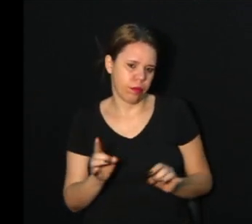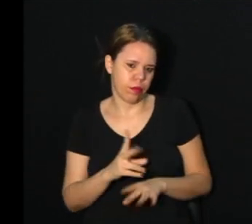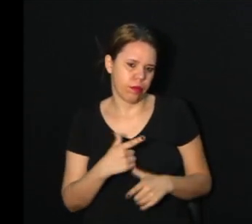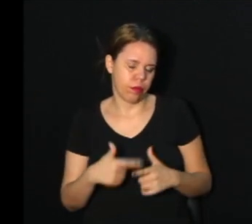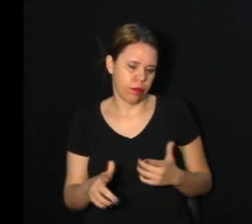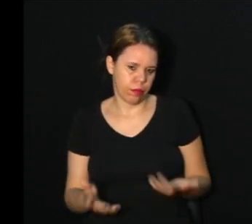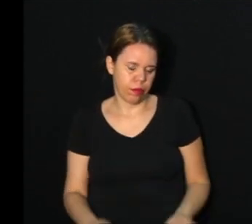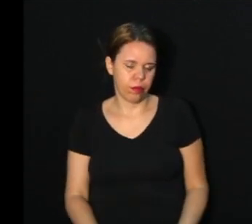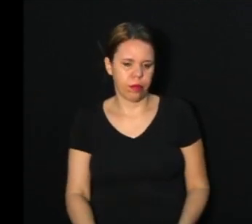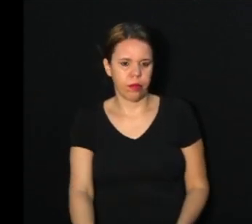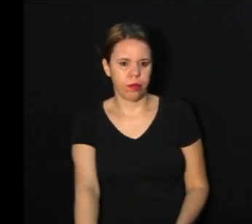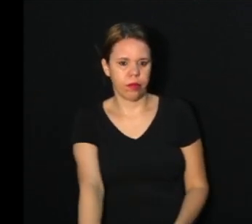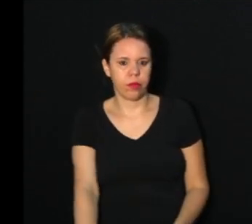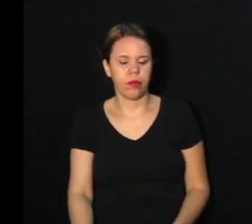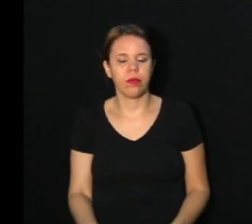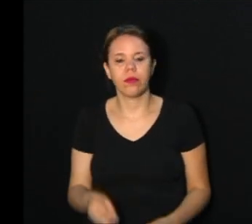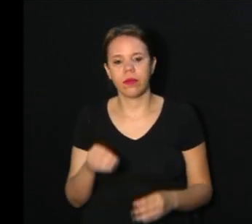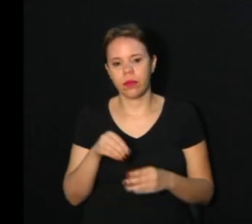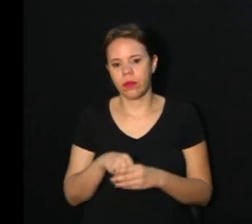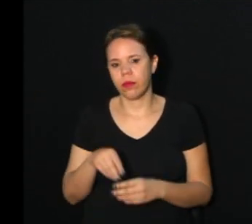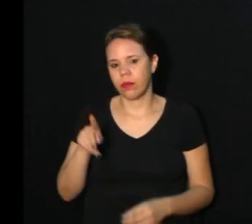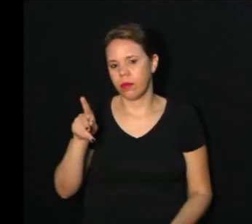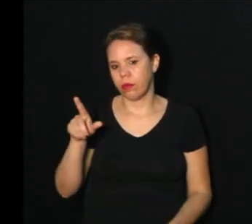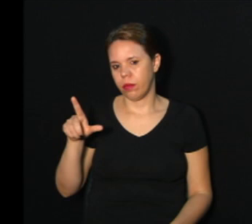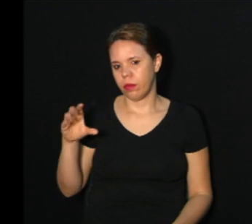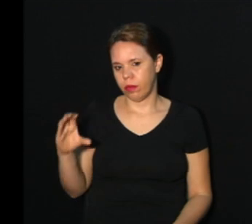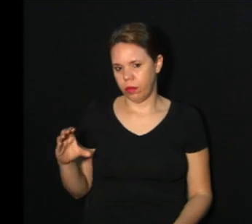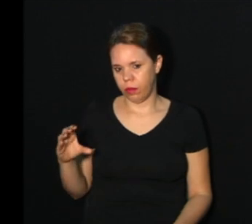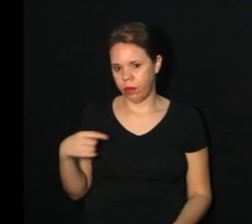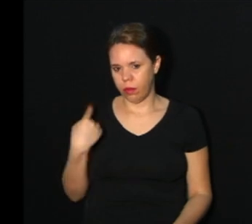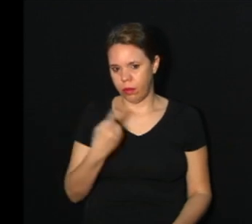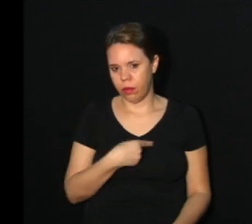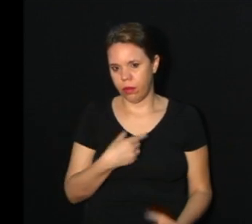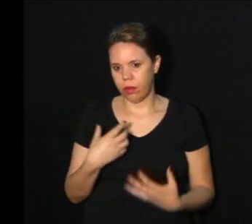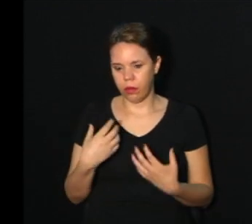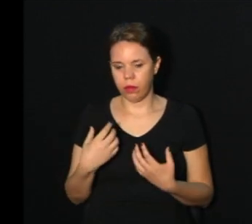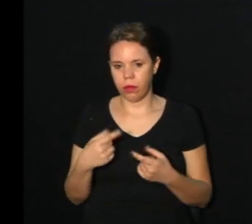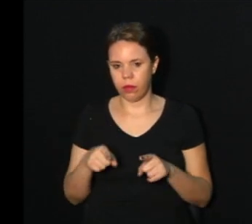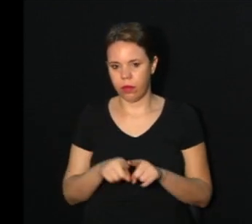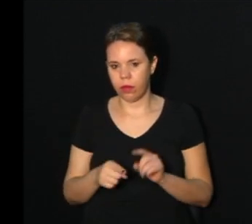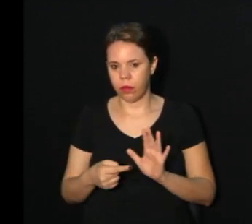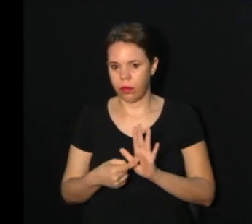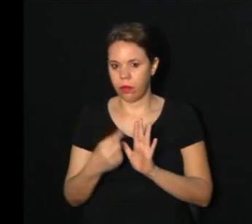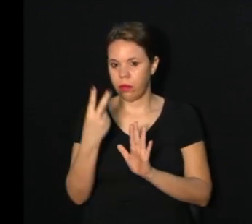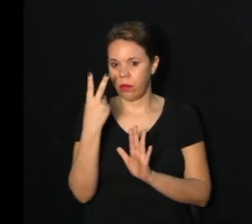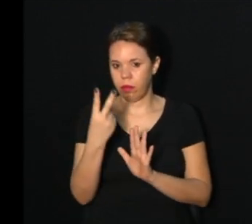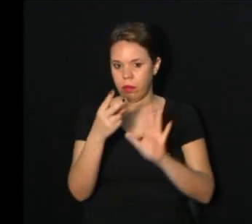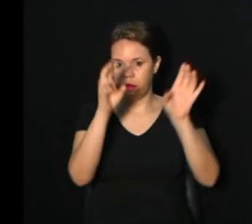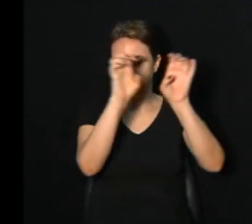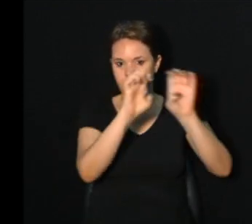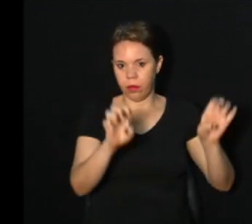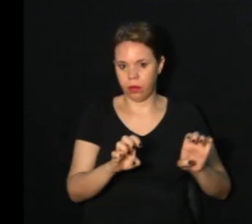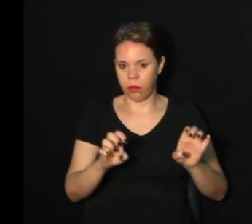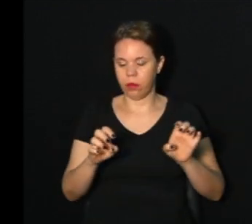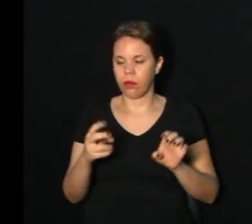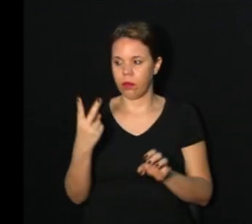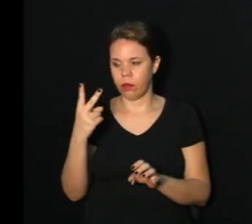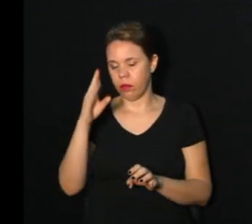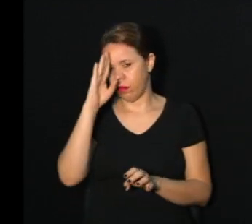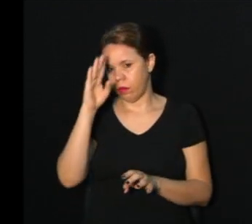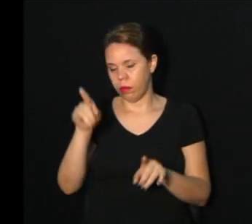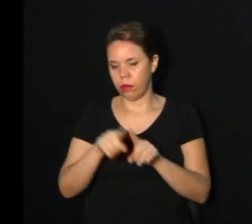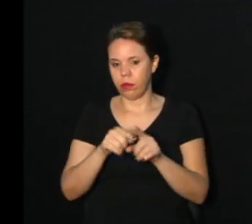Então, dentro do PLC, nós estamos estabelecendo 2 grandes estruturas. A primeira é